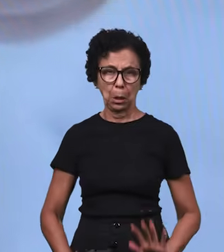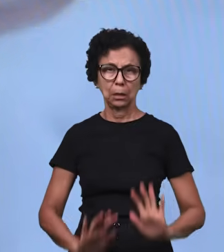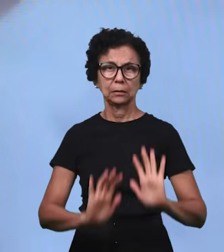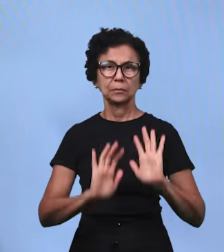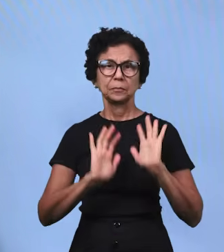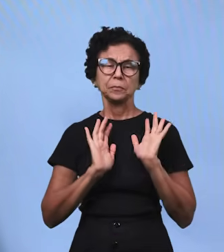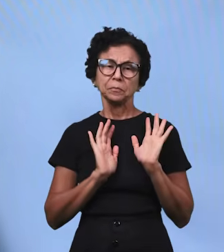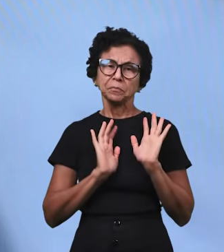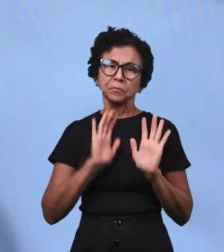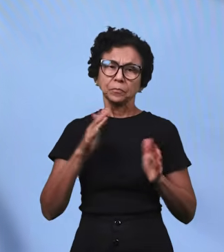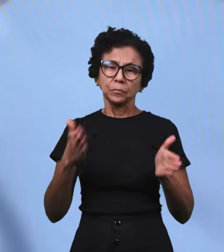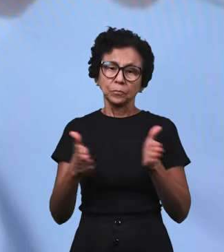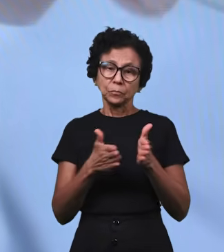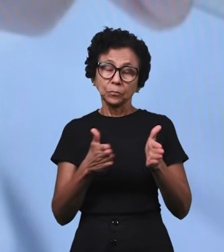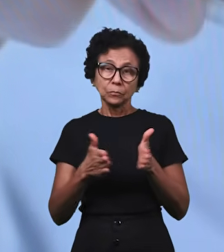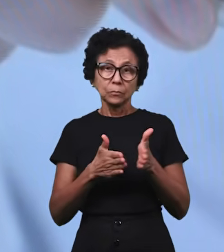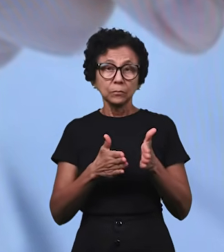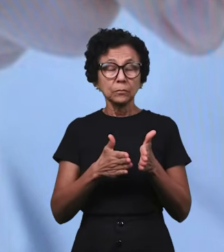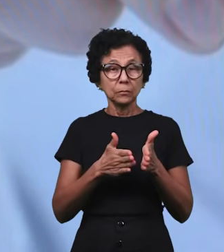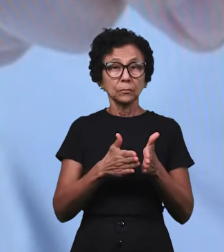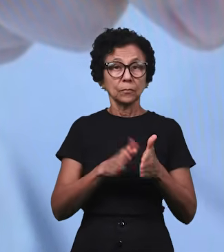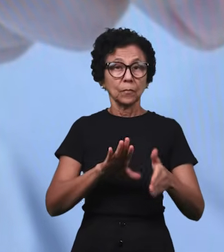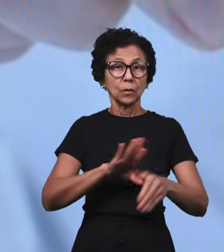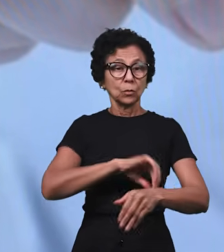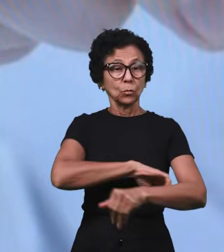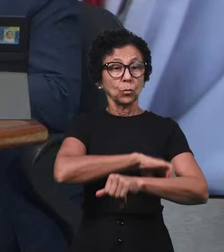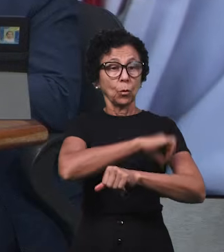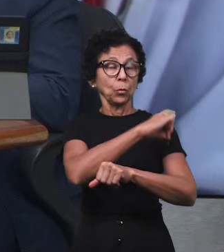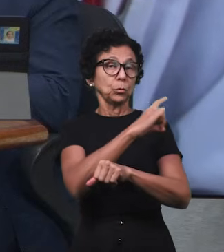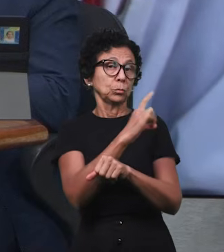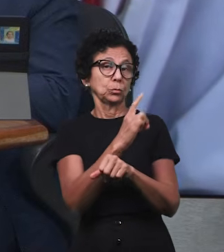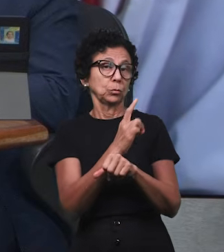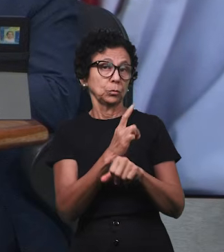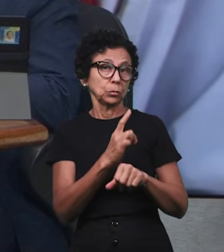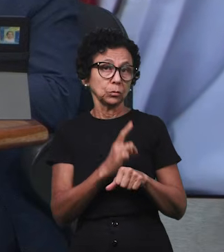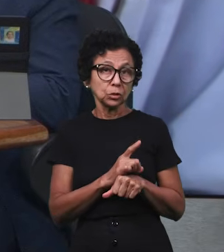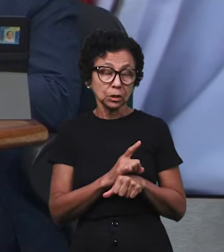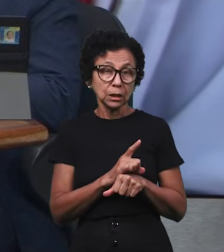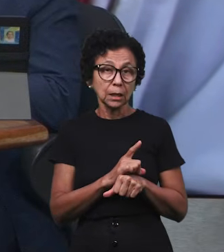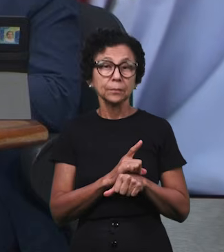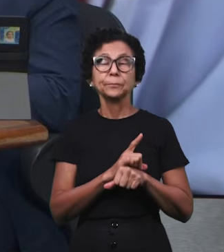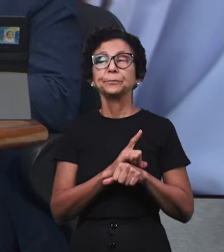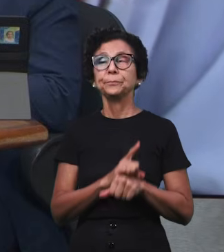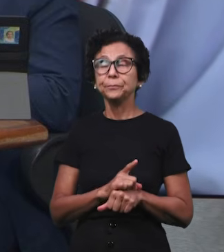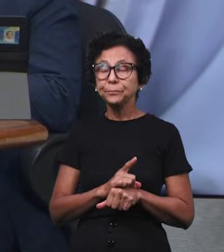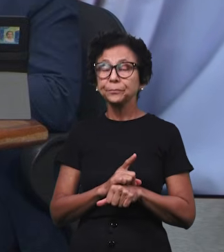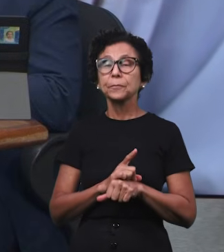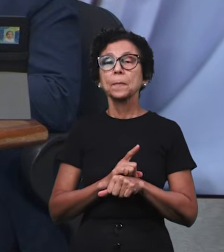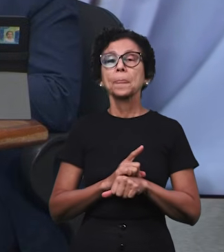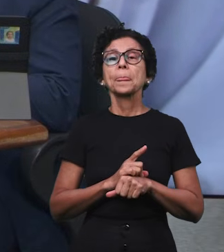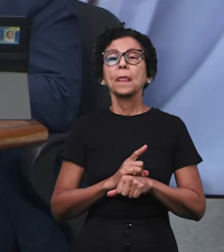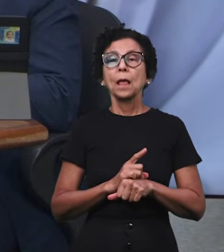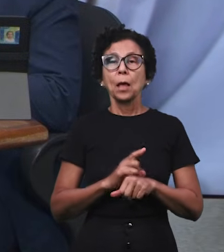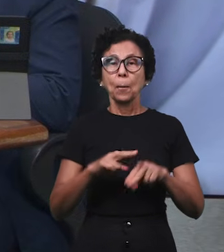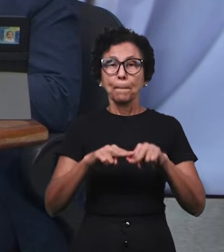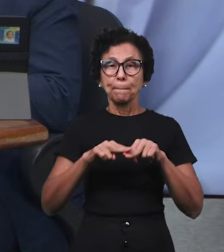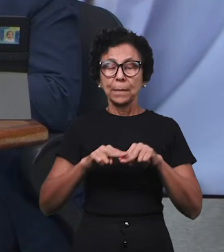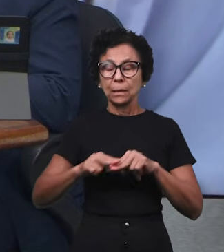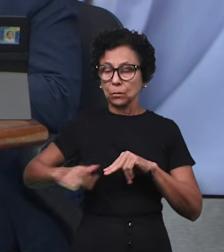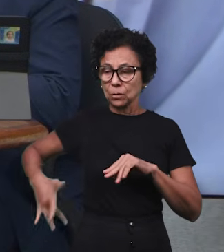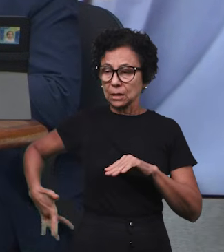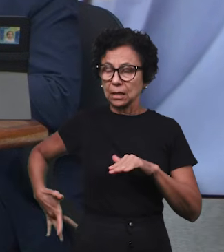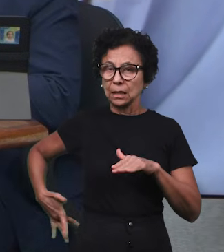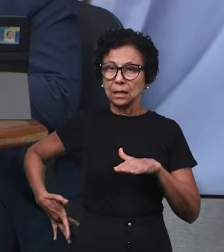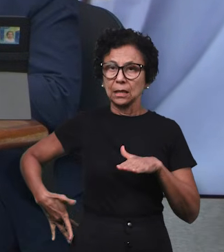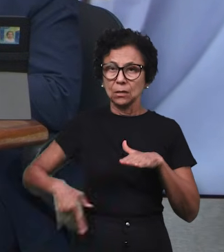gente excreta uma quantidade absurda de toxinas. Se os rins não funcionarem, essas toxinas acumulam,